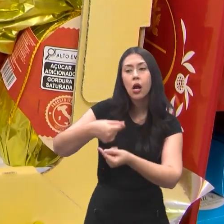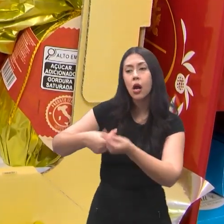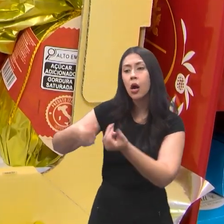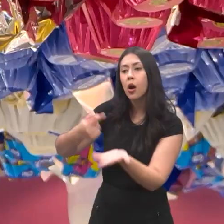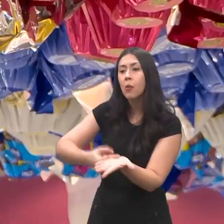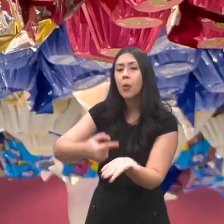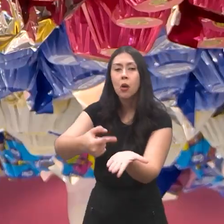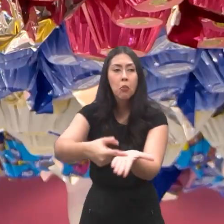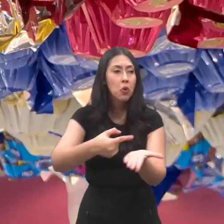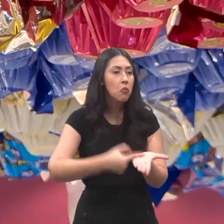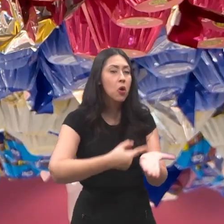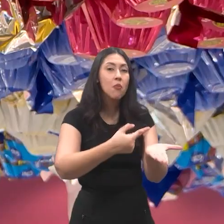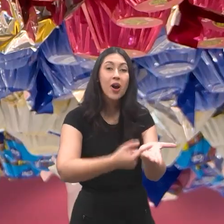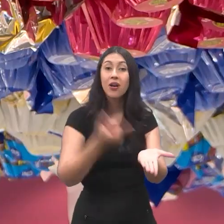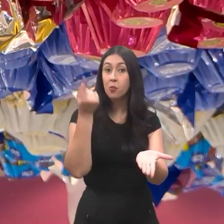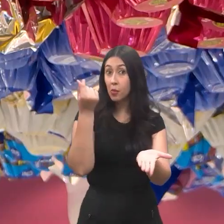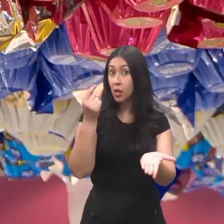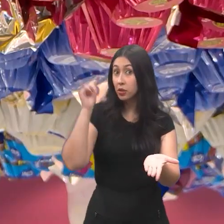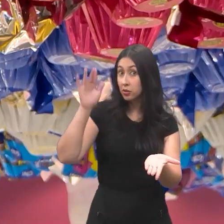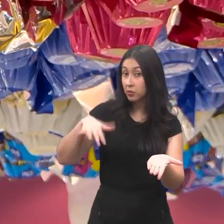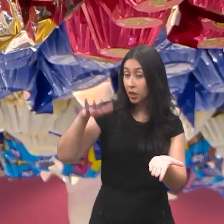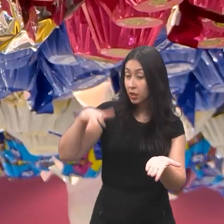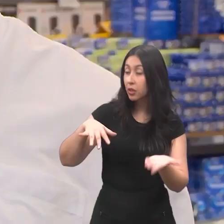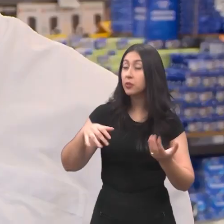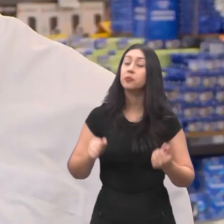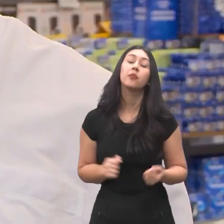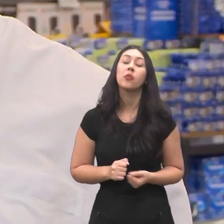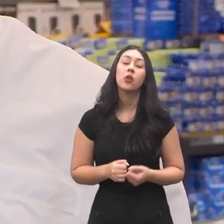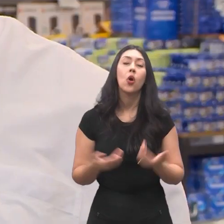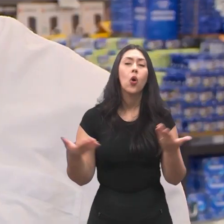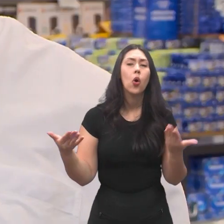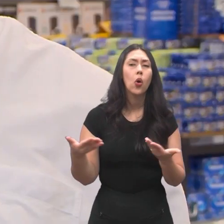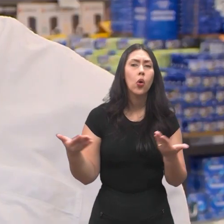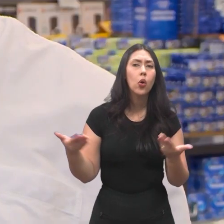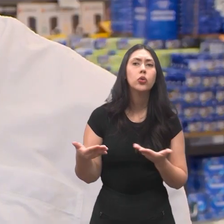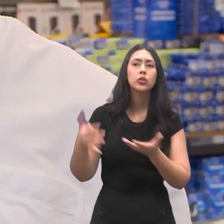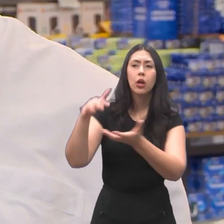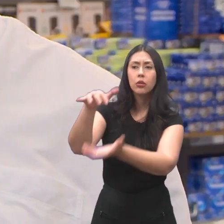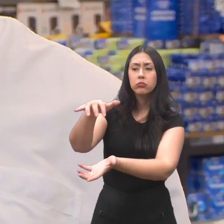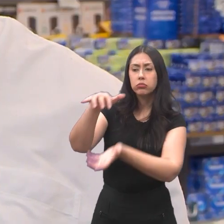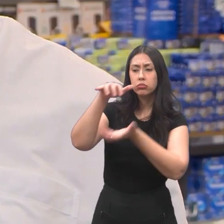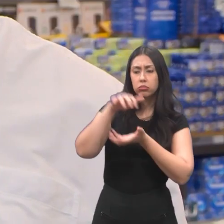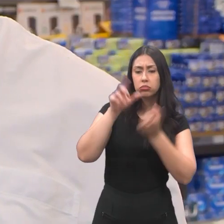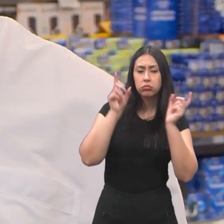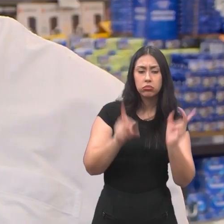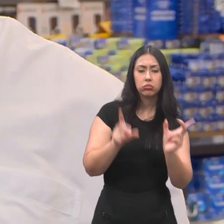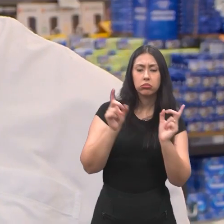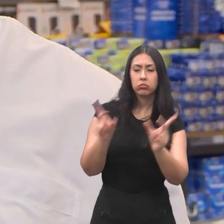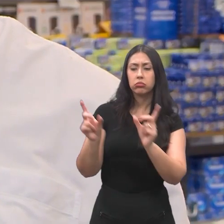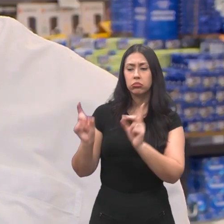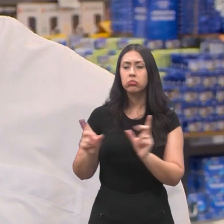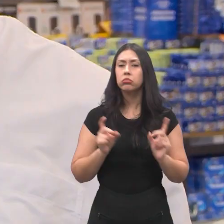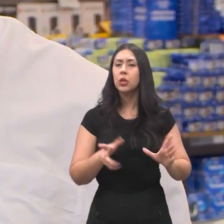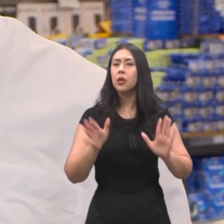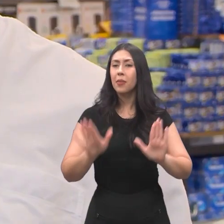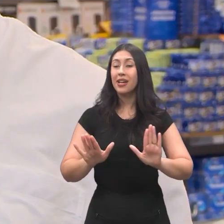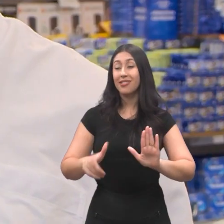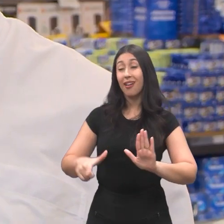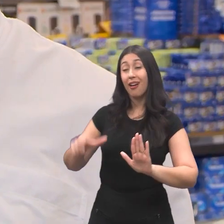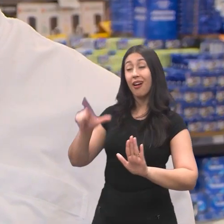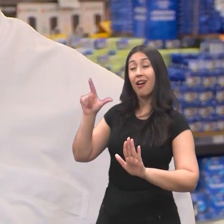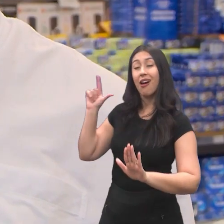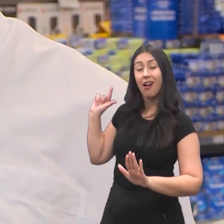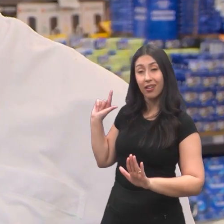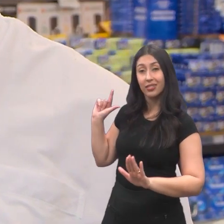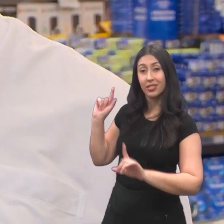preços para baratear os produtos para os consumidores. Quando chega hoje o produto final aqui para ser vendido, foi negociado